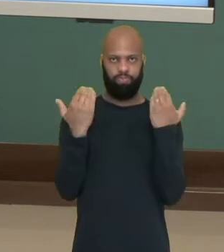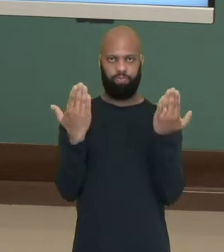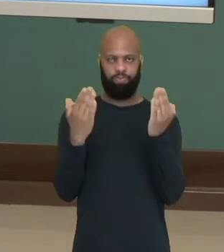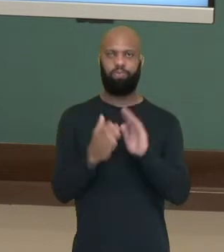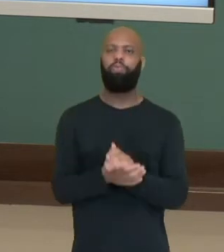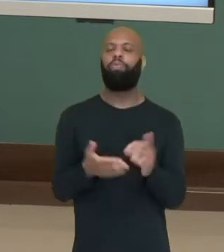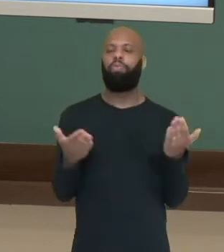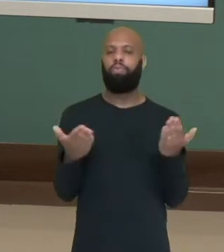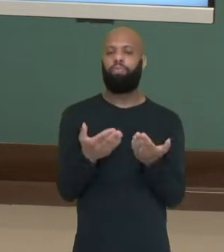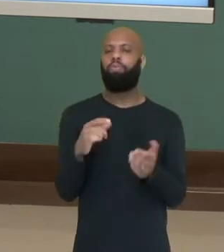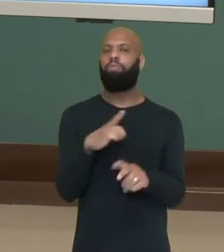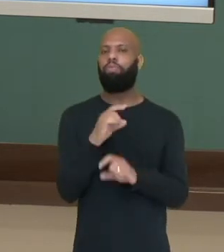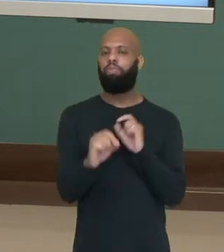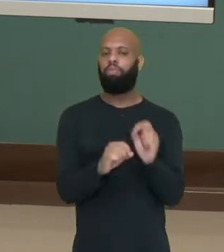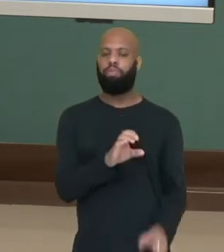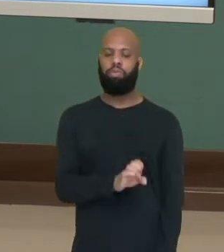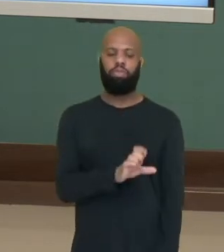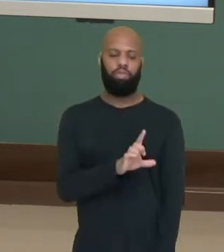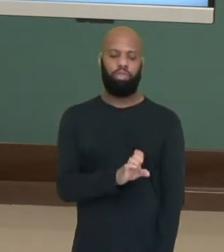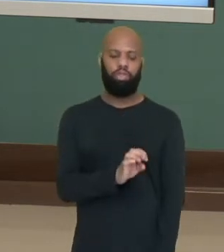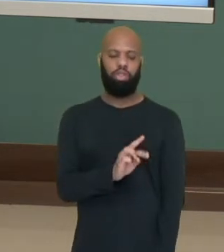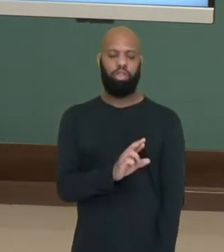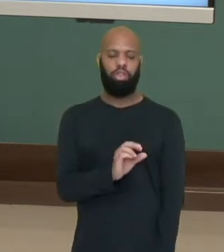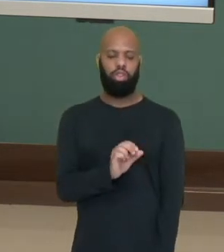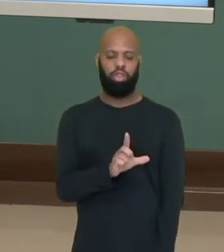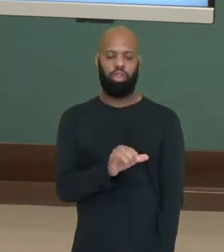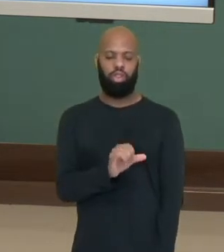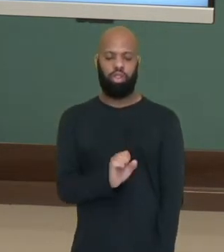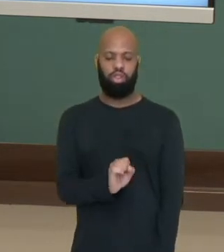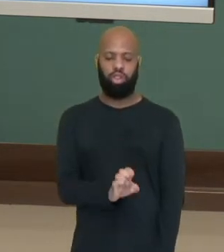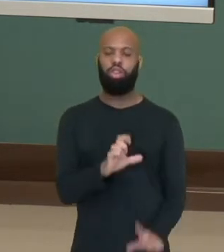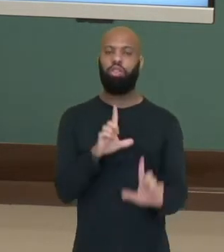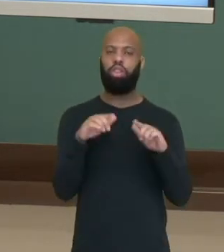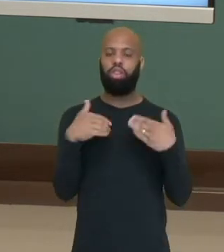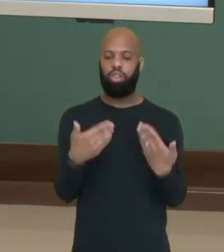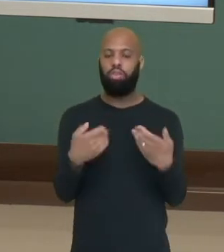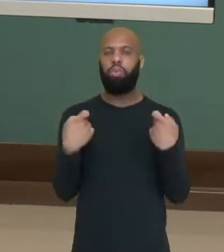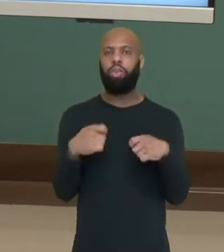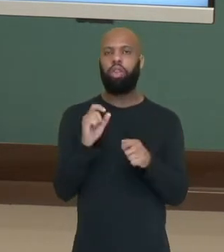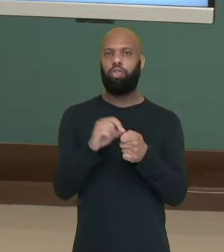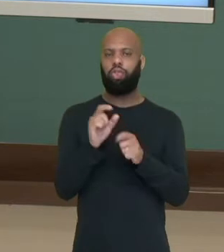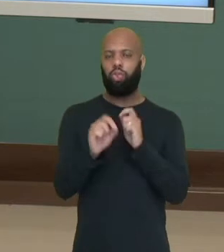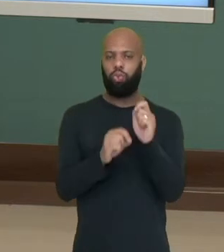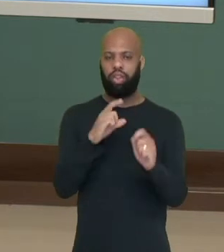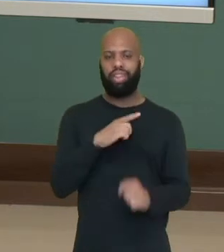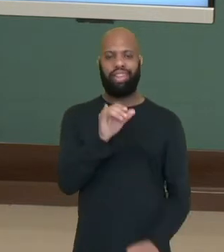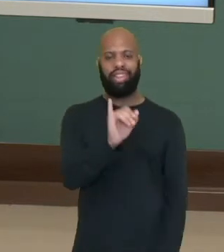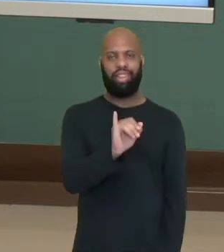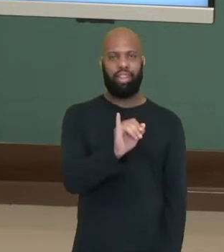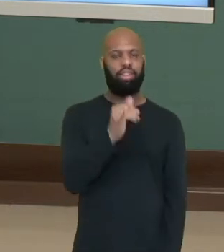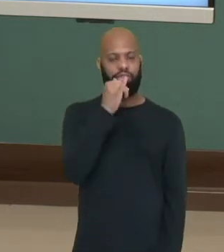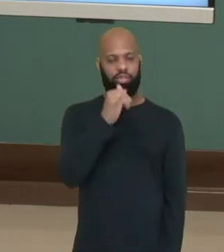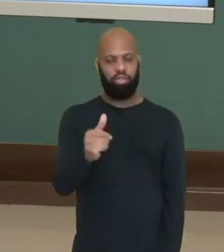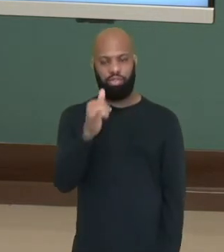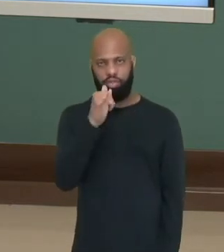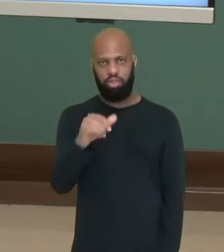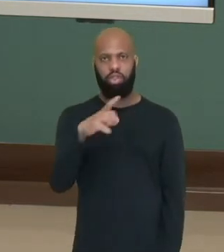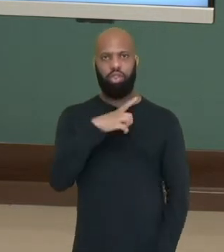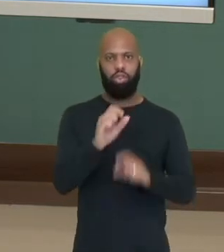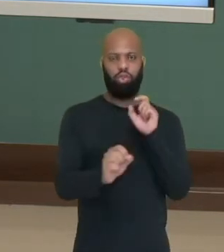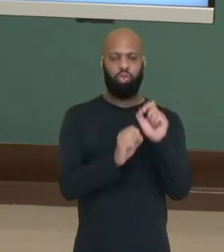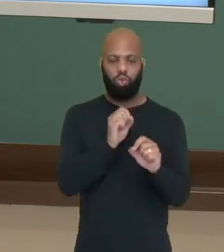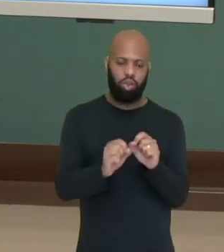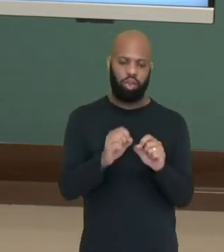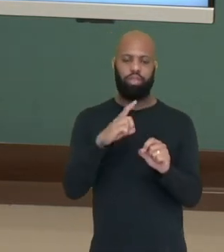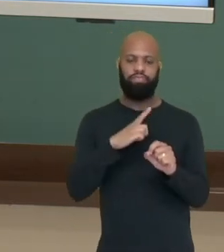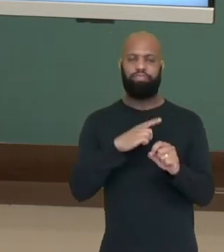Na eletrólise, diferente do que ocorre na pilha, é preciso fornecer corrente elétrica mediante um gerador, que aí pode ser uma